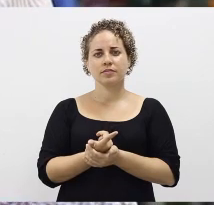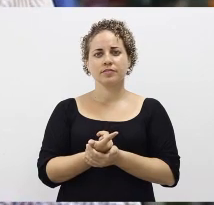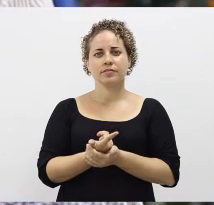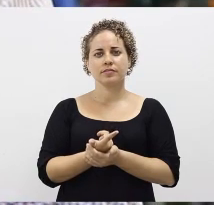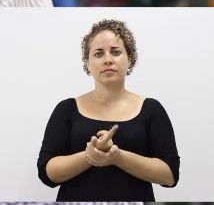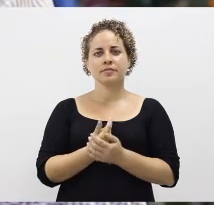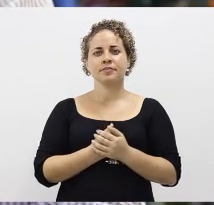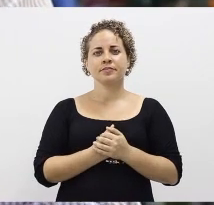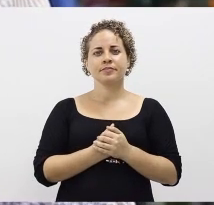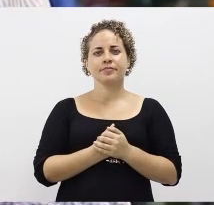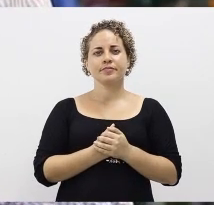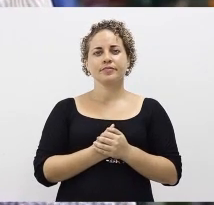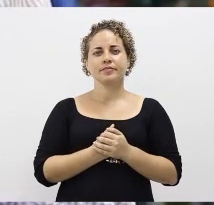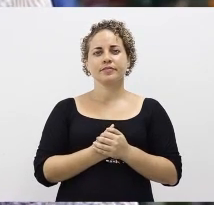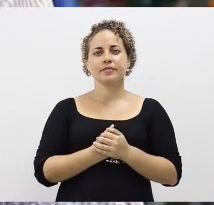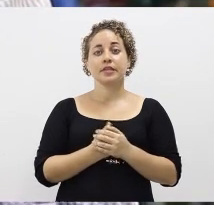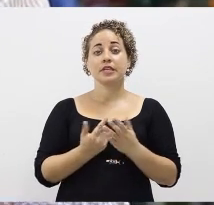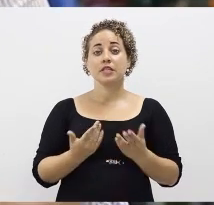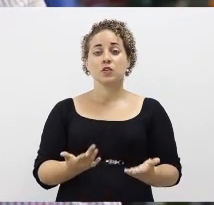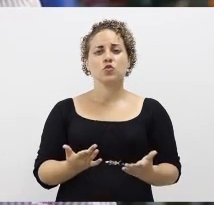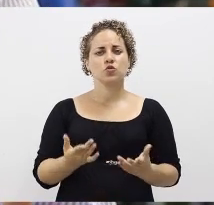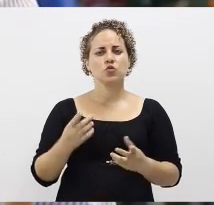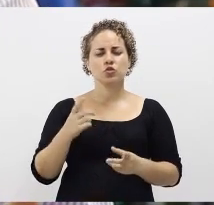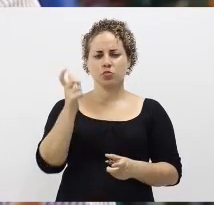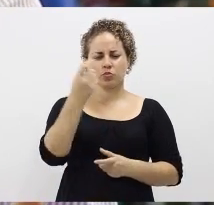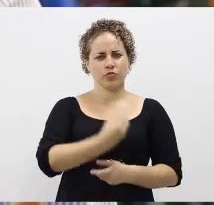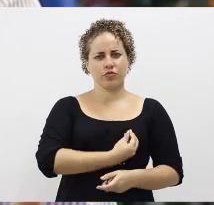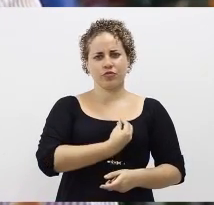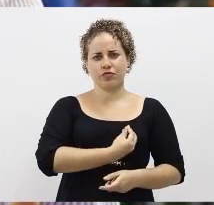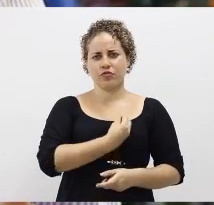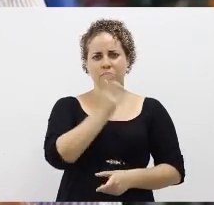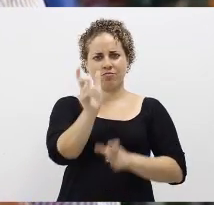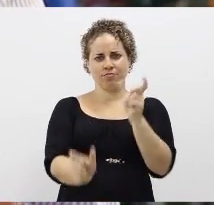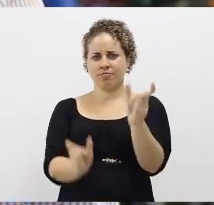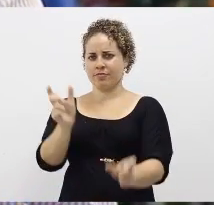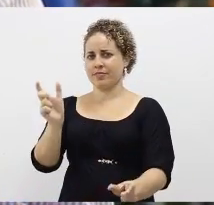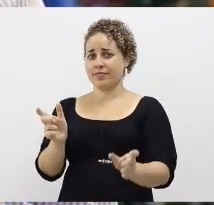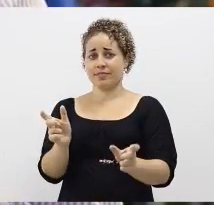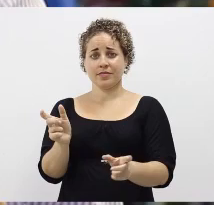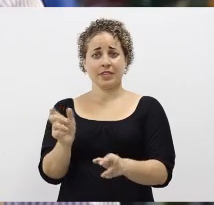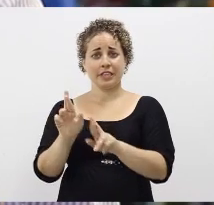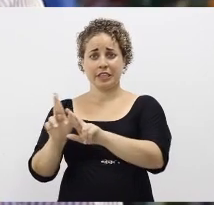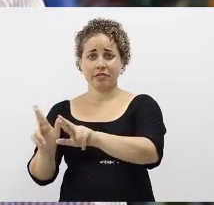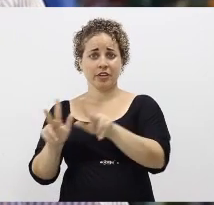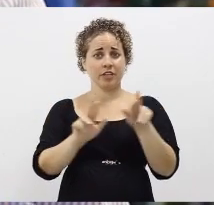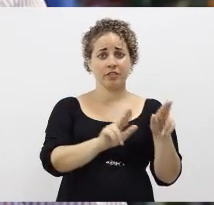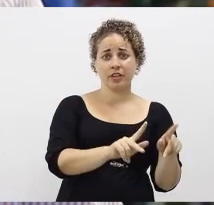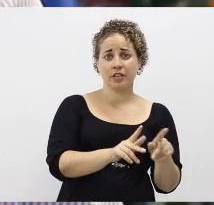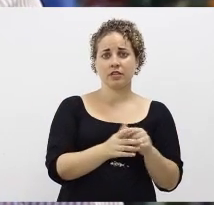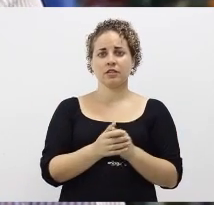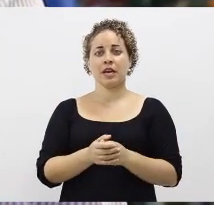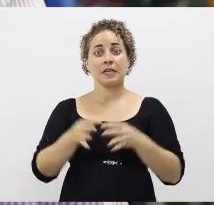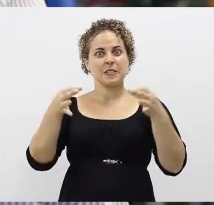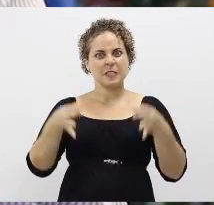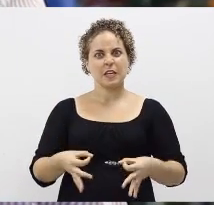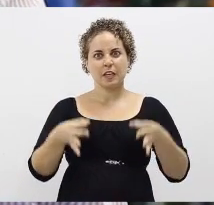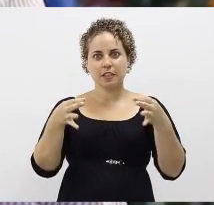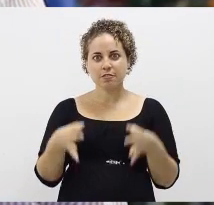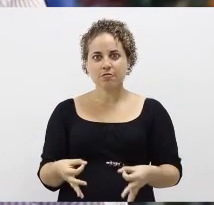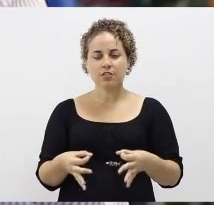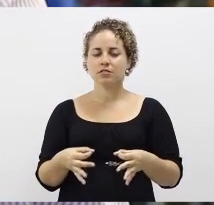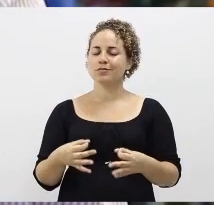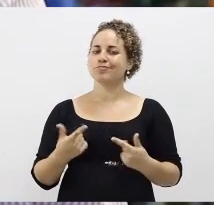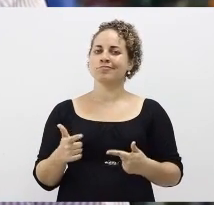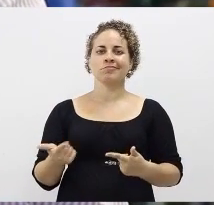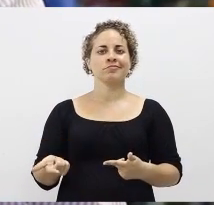elas reagem de forma totalmente diferente. Então, a certeza não existe. Então,